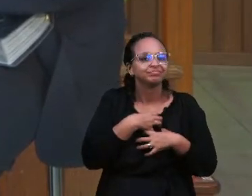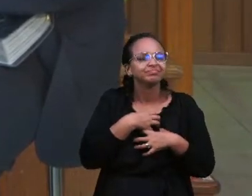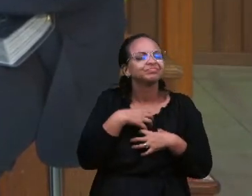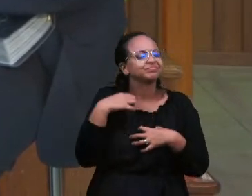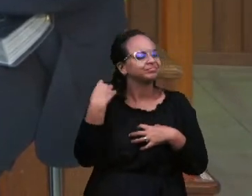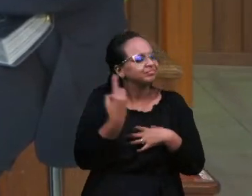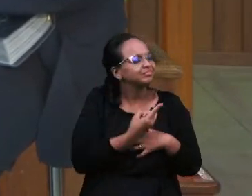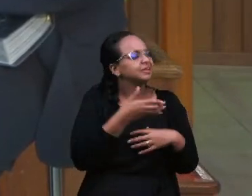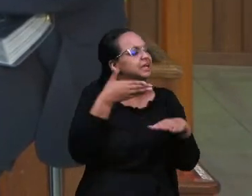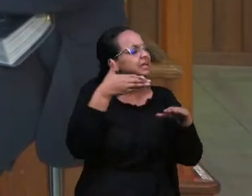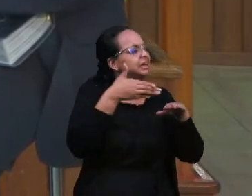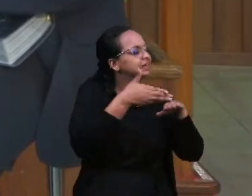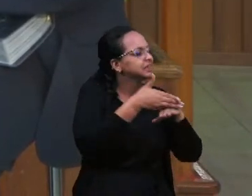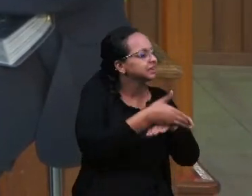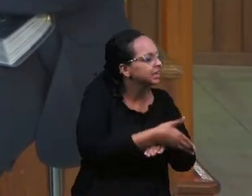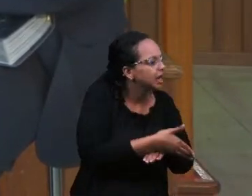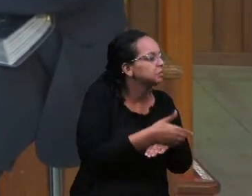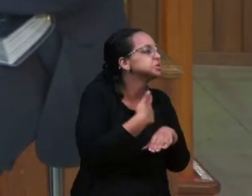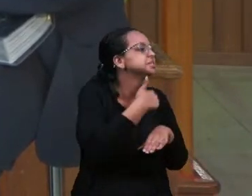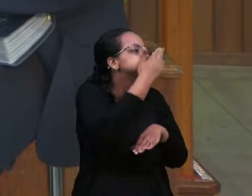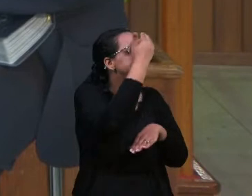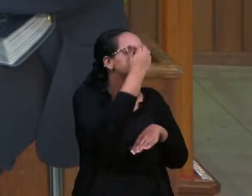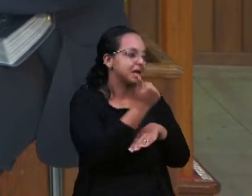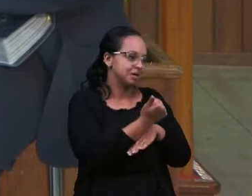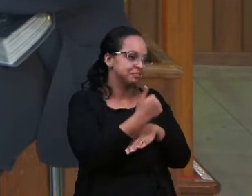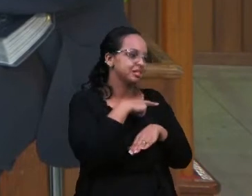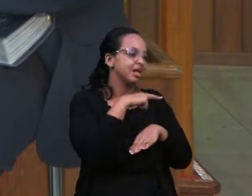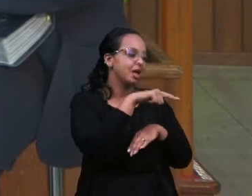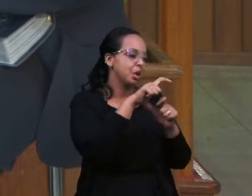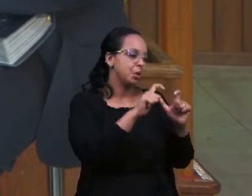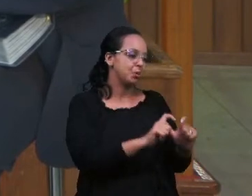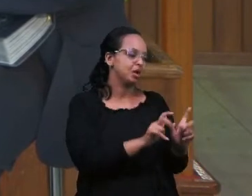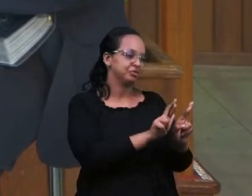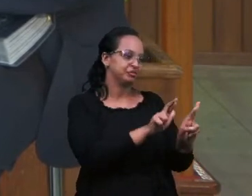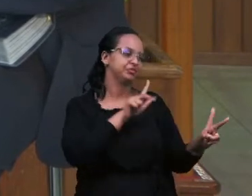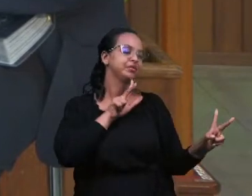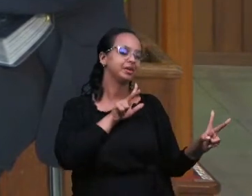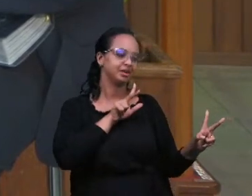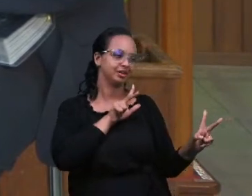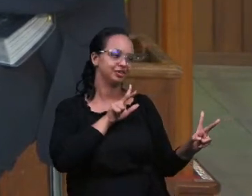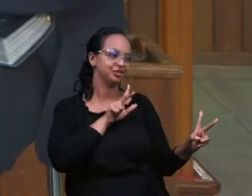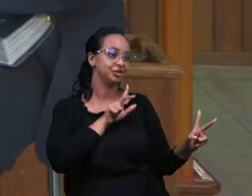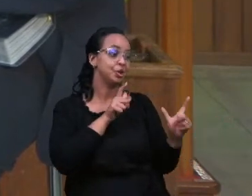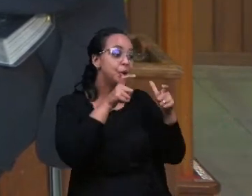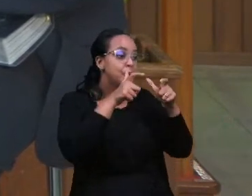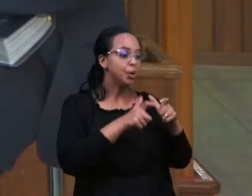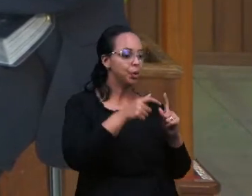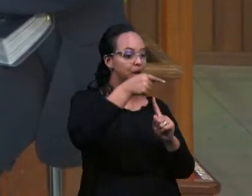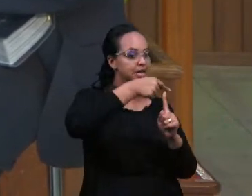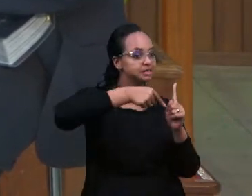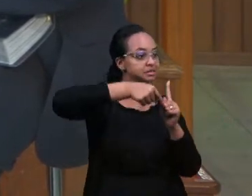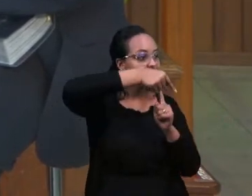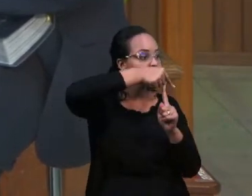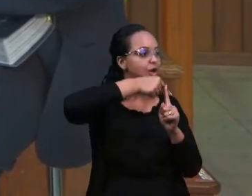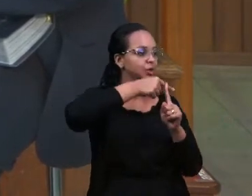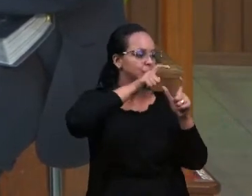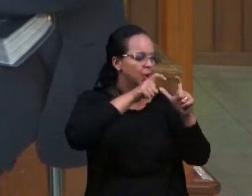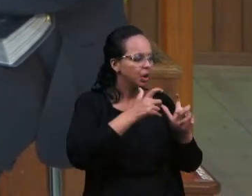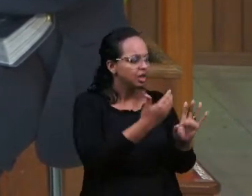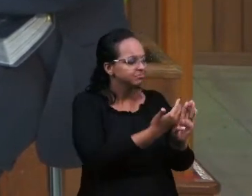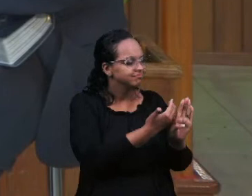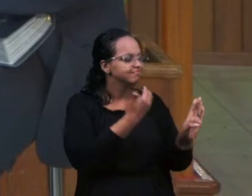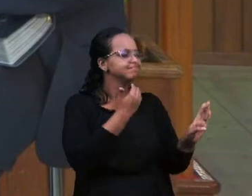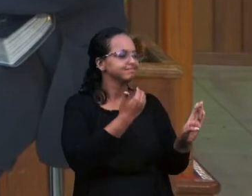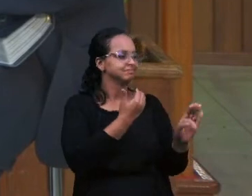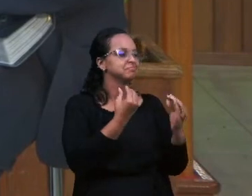hora que a gente entra aqui, a gente sabe que está num lugar diferente, numa terra santa, num lugar separado. Sem dúvida, é isso